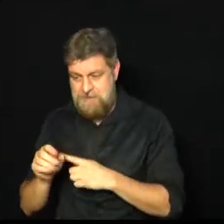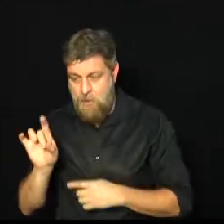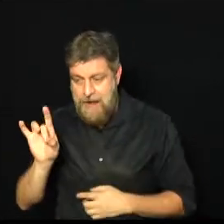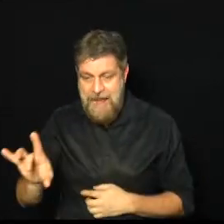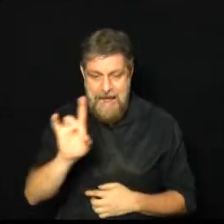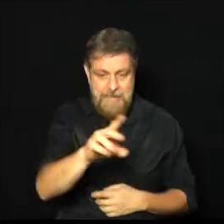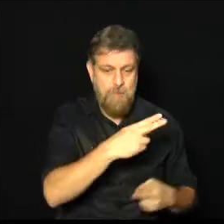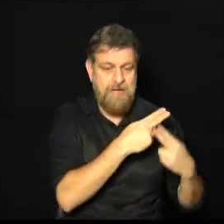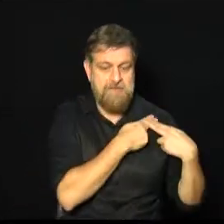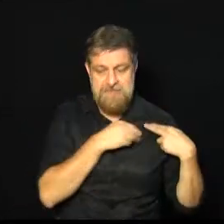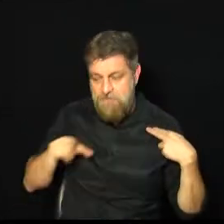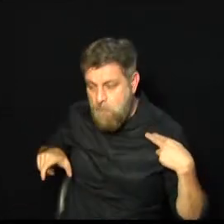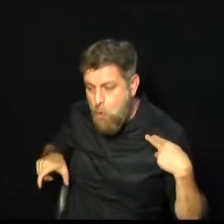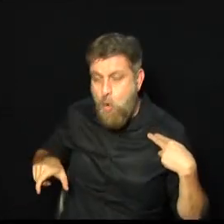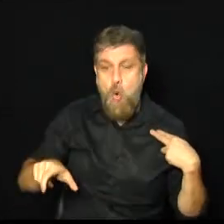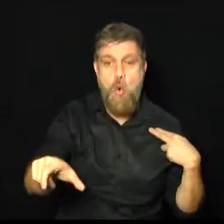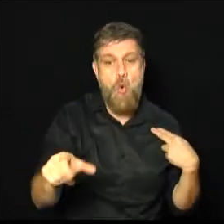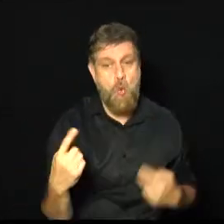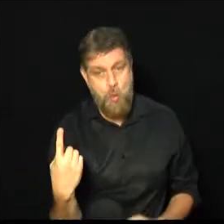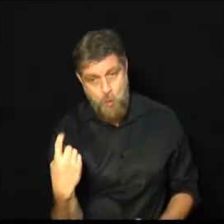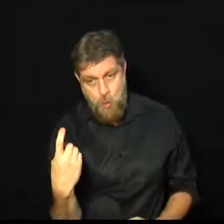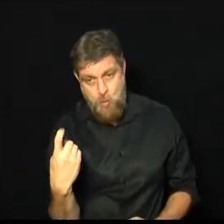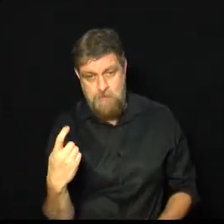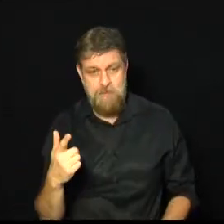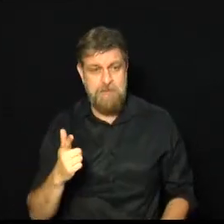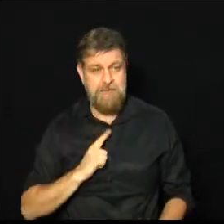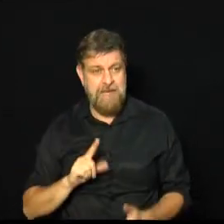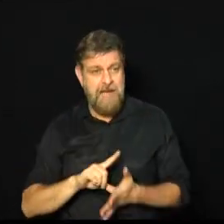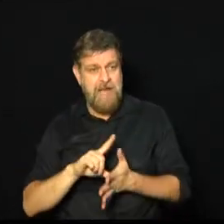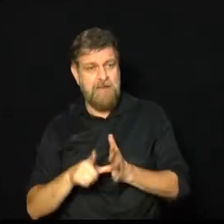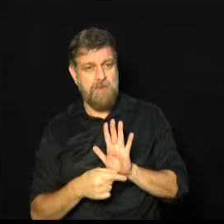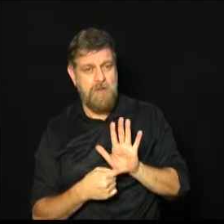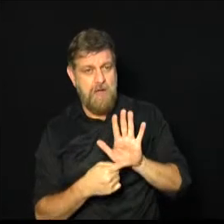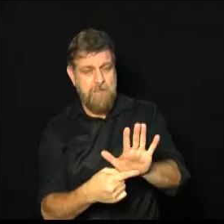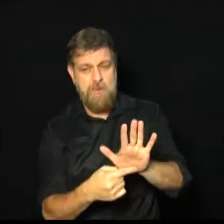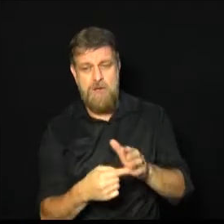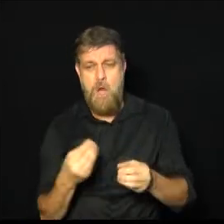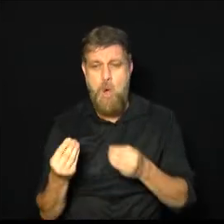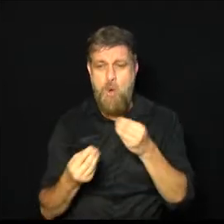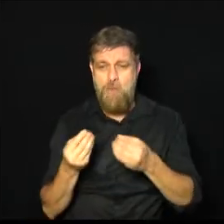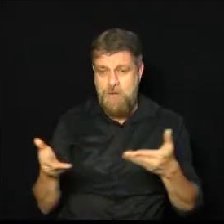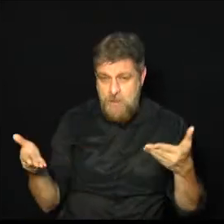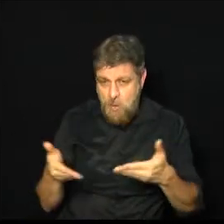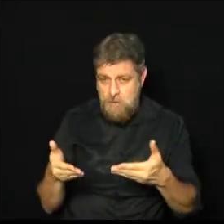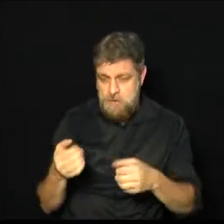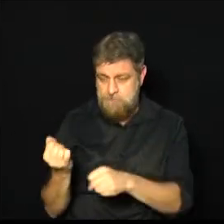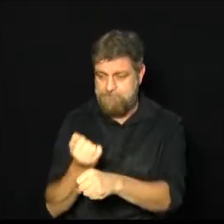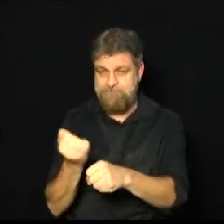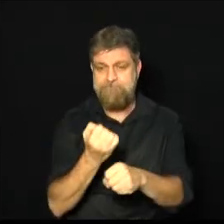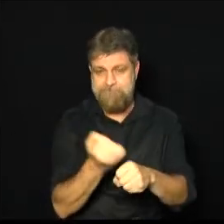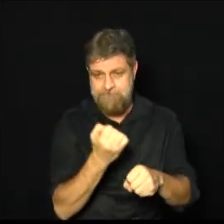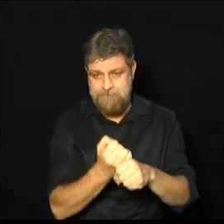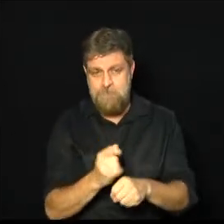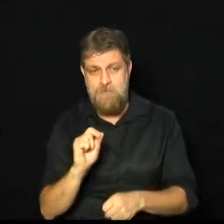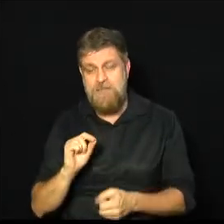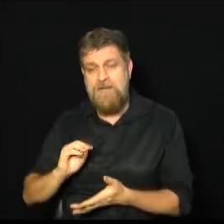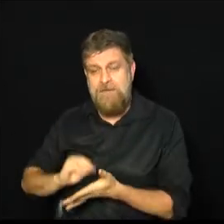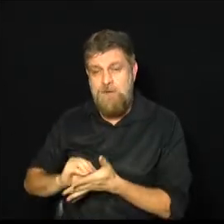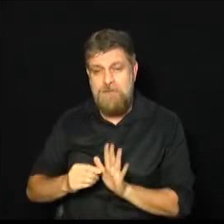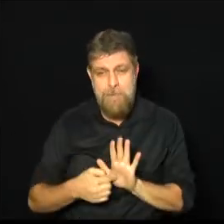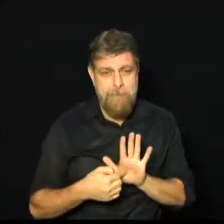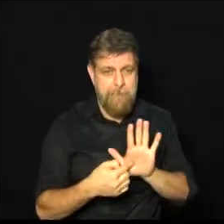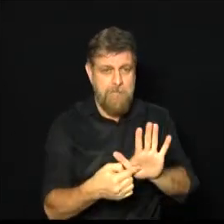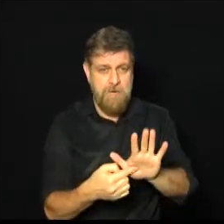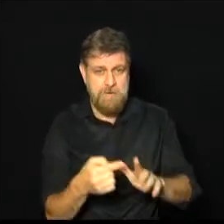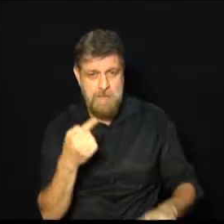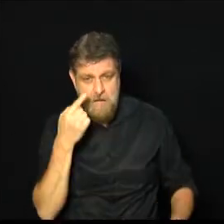lotes. E, na sequência, tem a situação de desenvolvimento atual da obra, que mostra aqui,